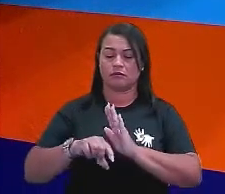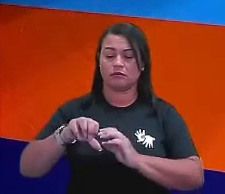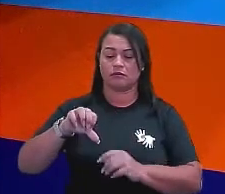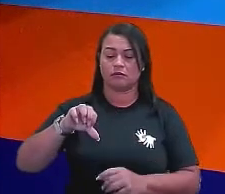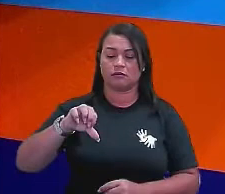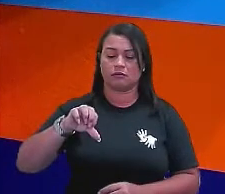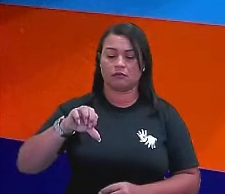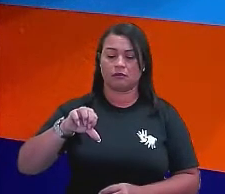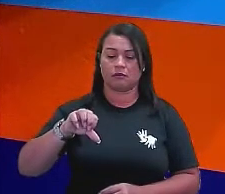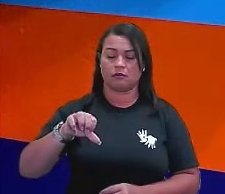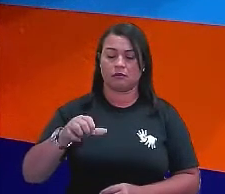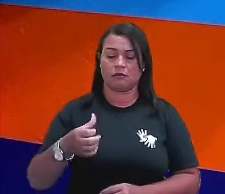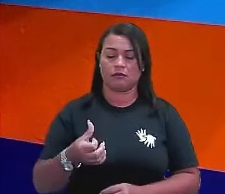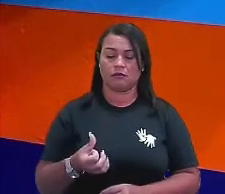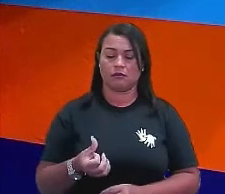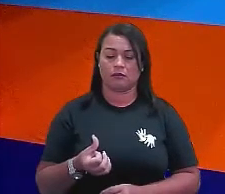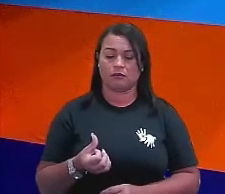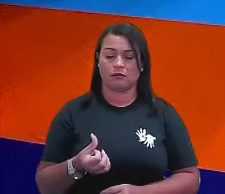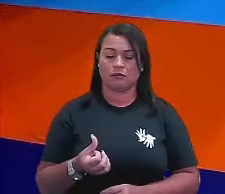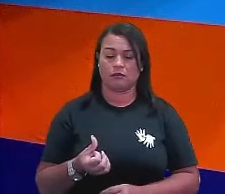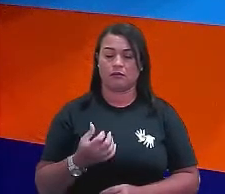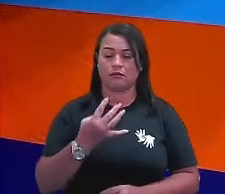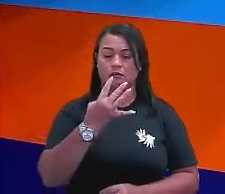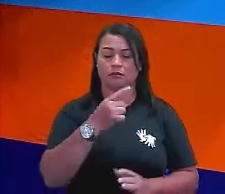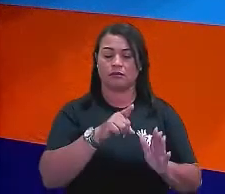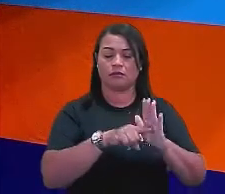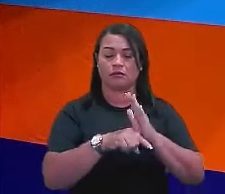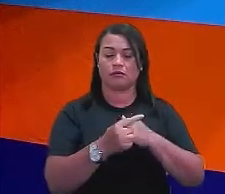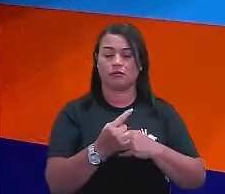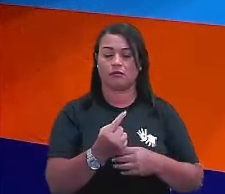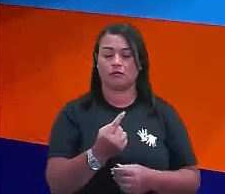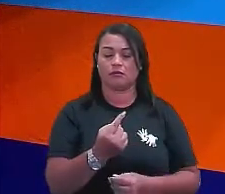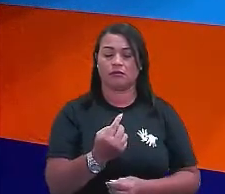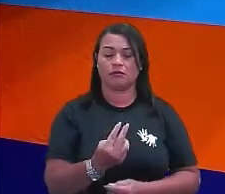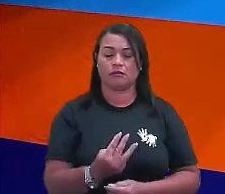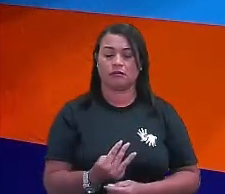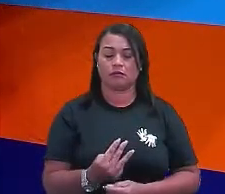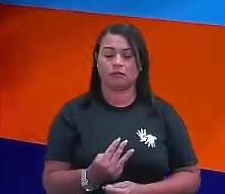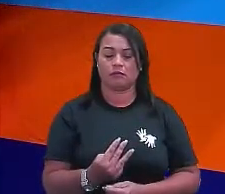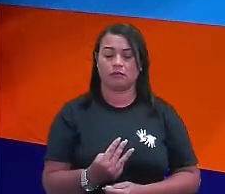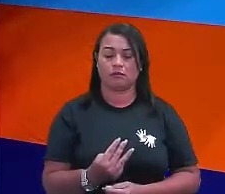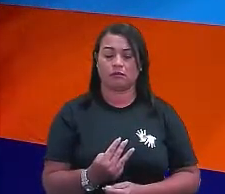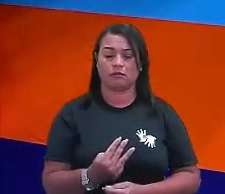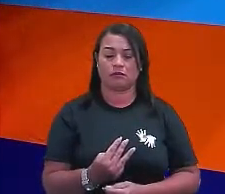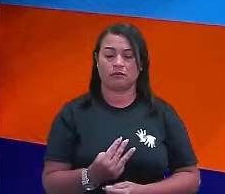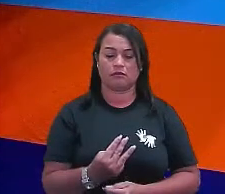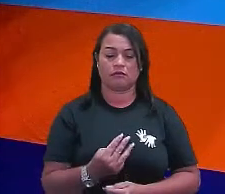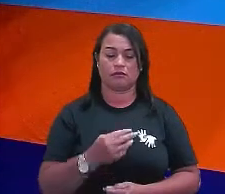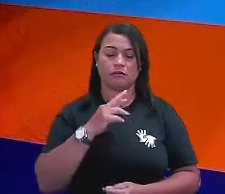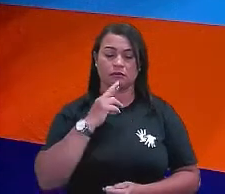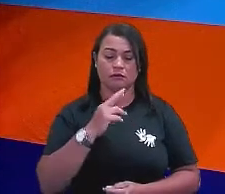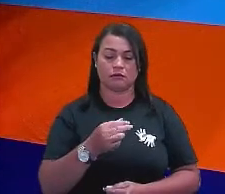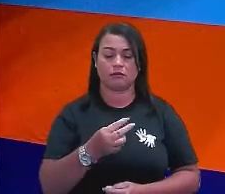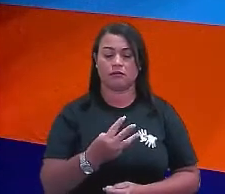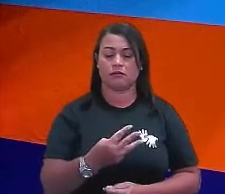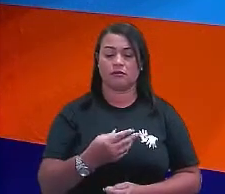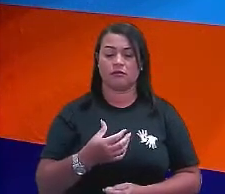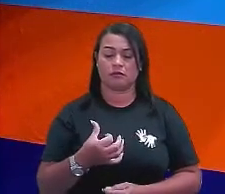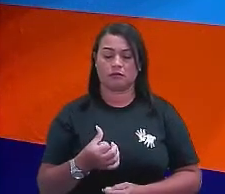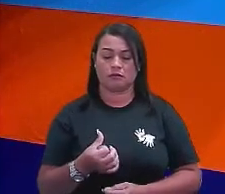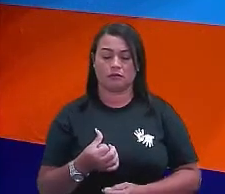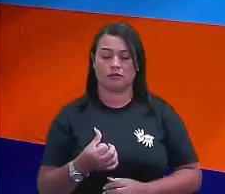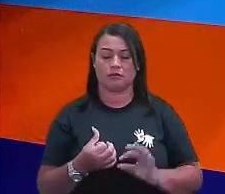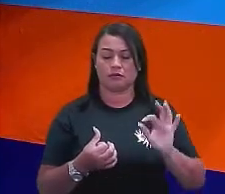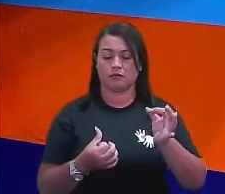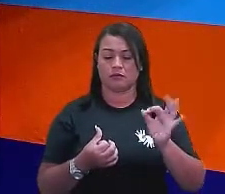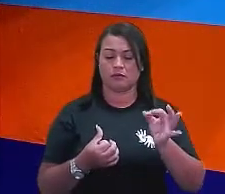9, que vai dar 6, e 4 menos 1, que vai dar 3. Então, aqui deu 36, tá